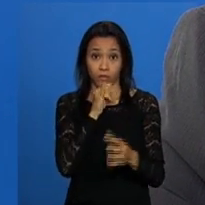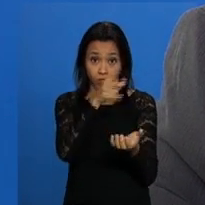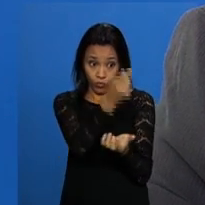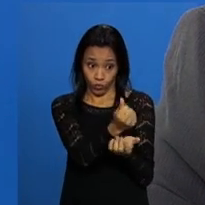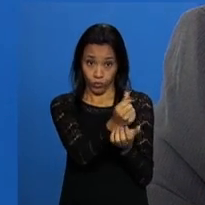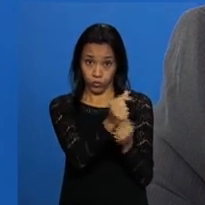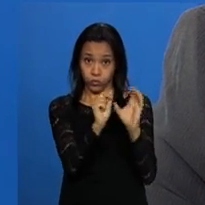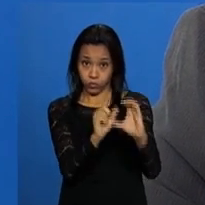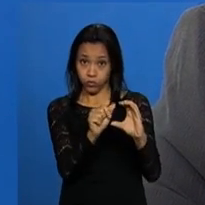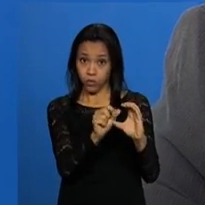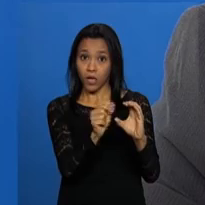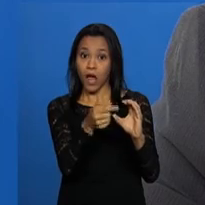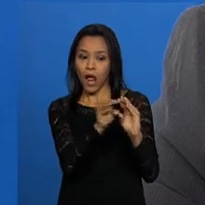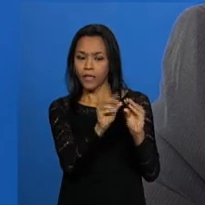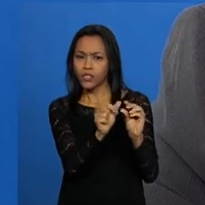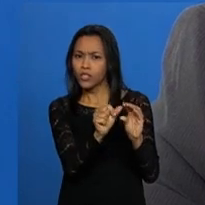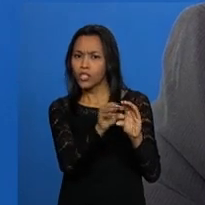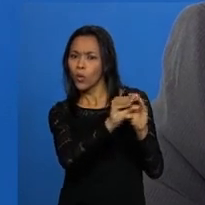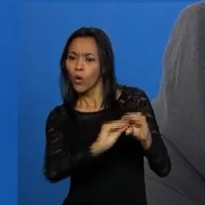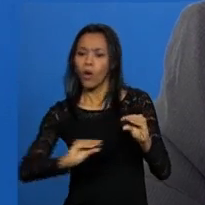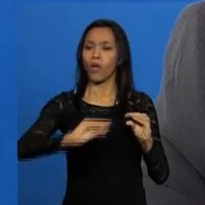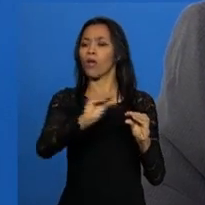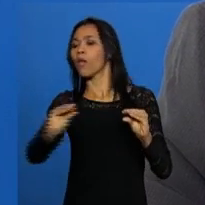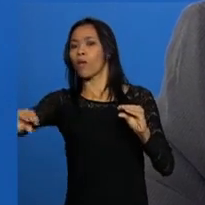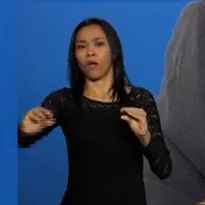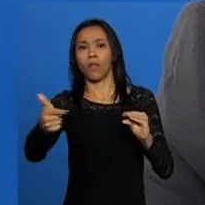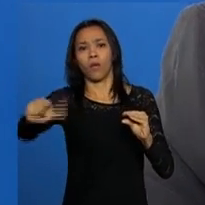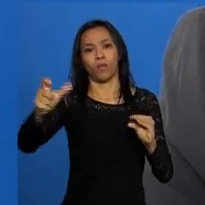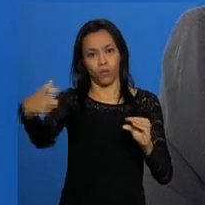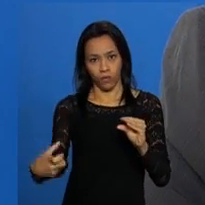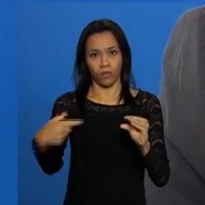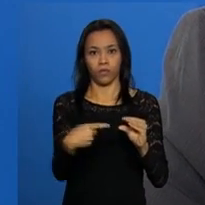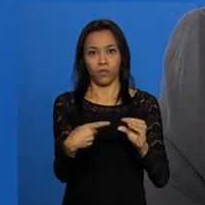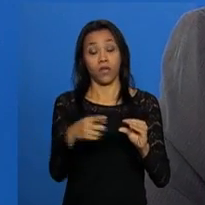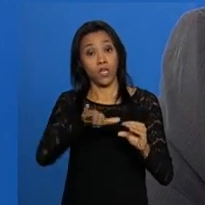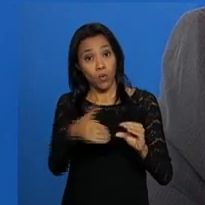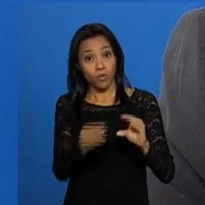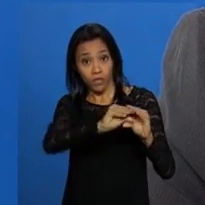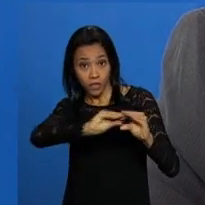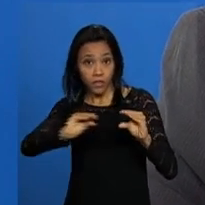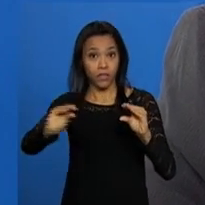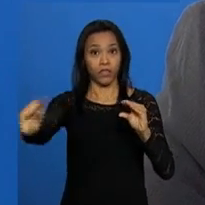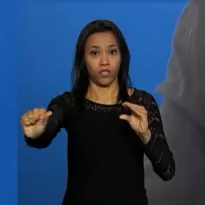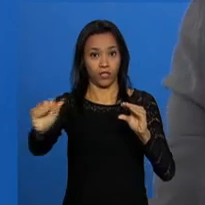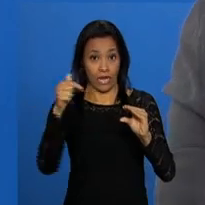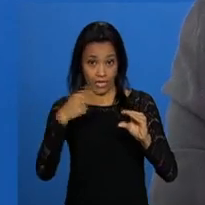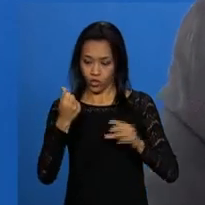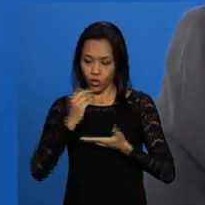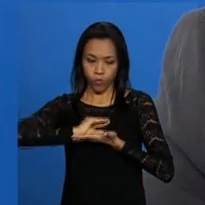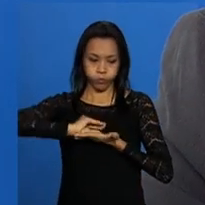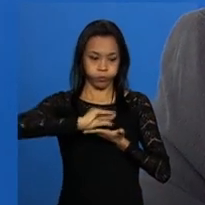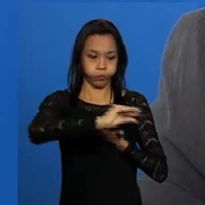de recursos dentro do orçamento federal, na medida em que você desvincula aquelas receitas